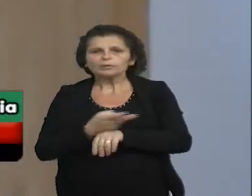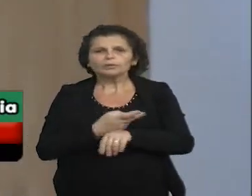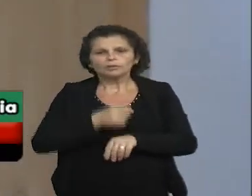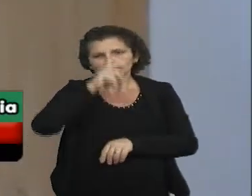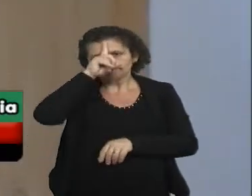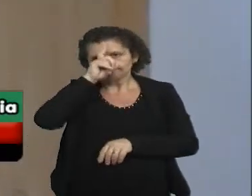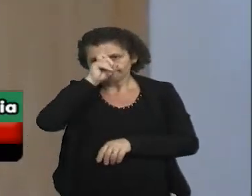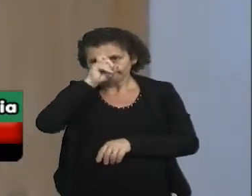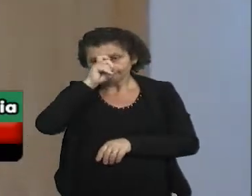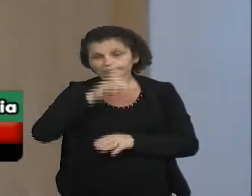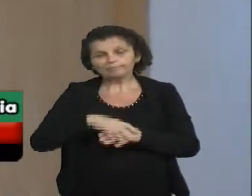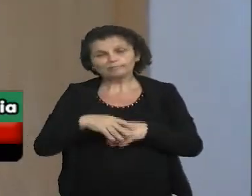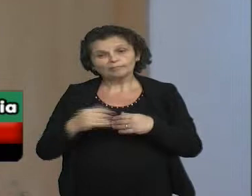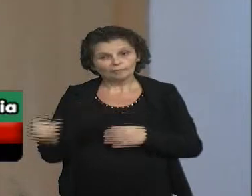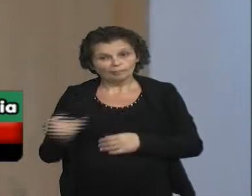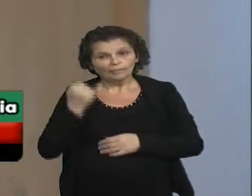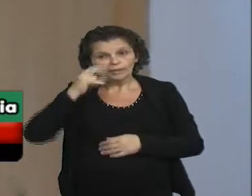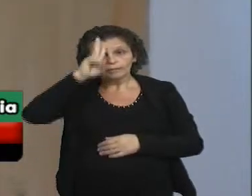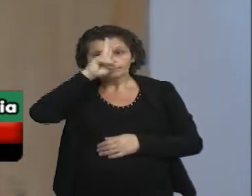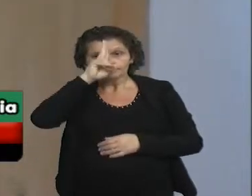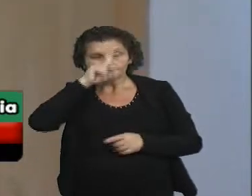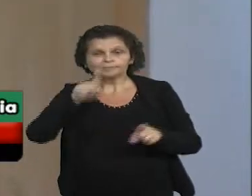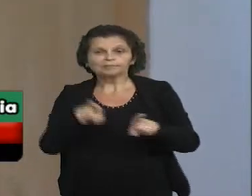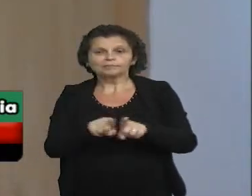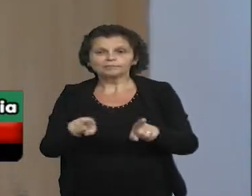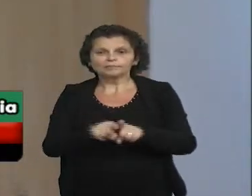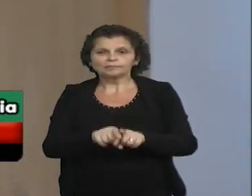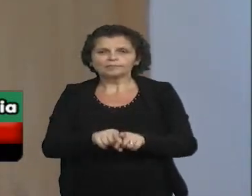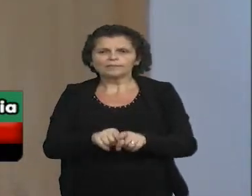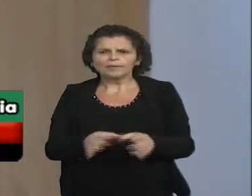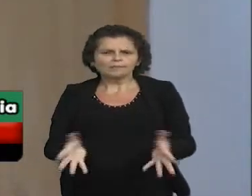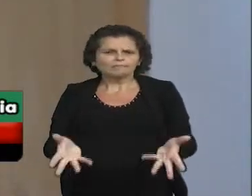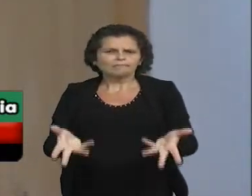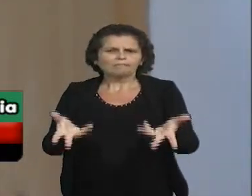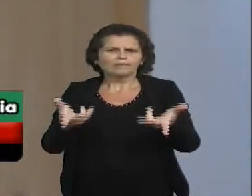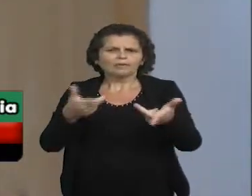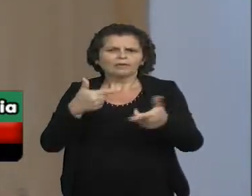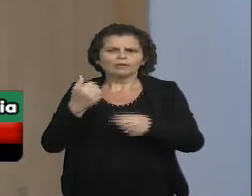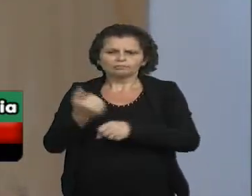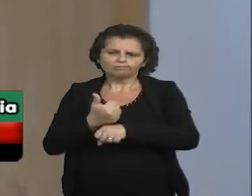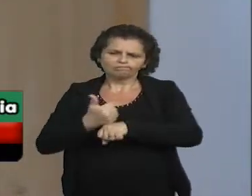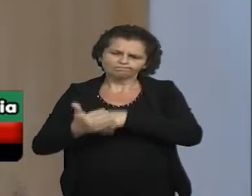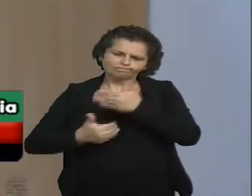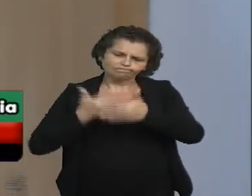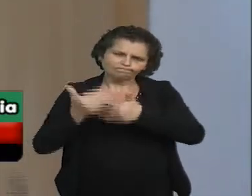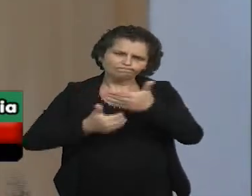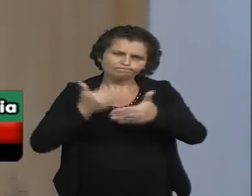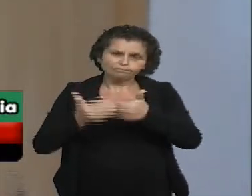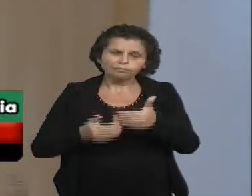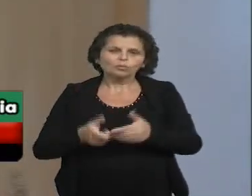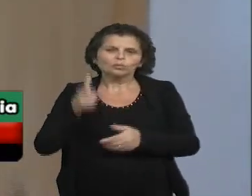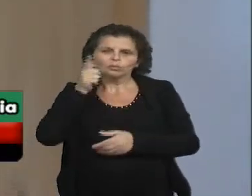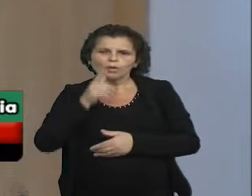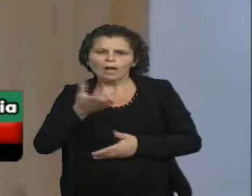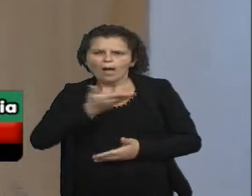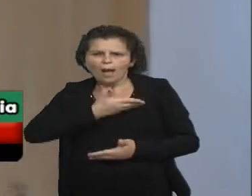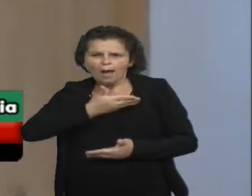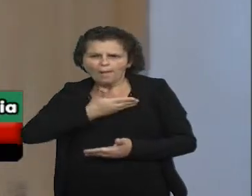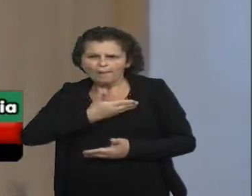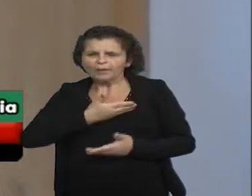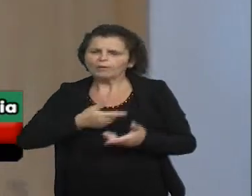neste município. Importante lembrar que, pela brilhante carreira percorrida até hoje, adquiriu amigos